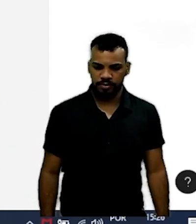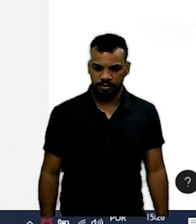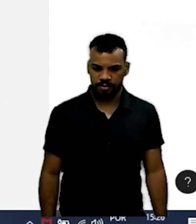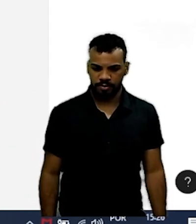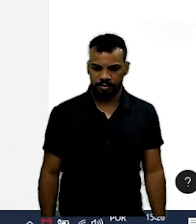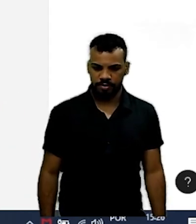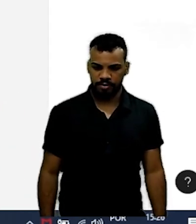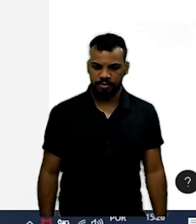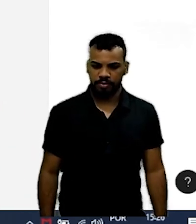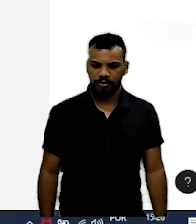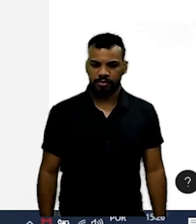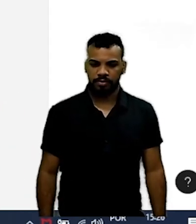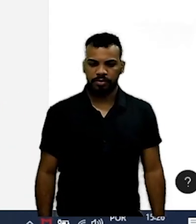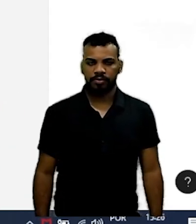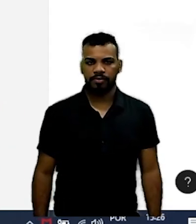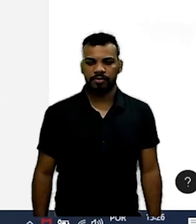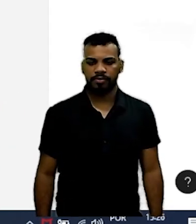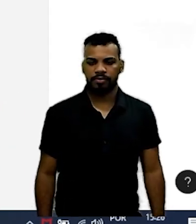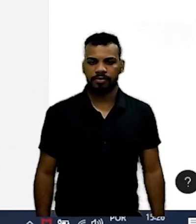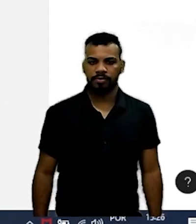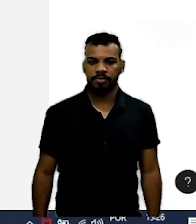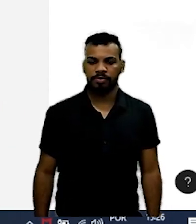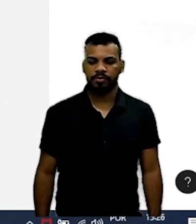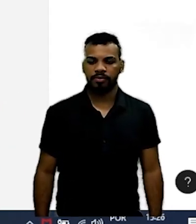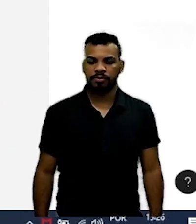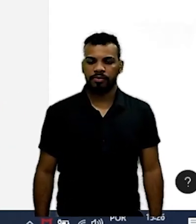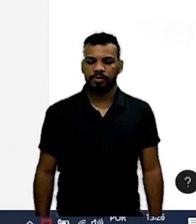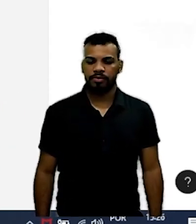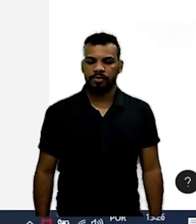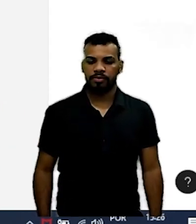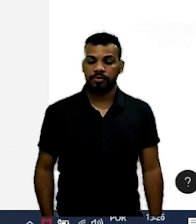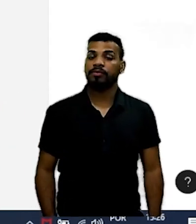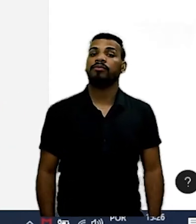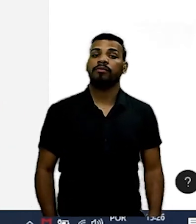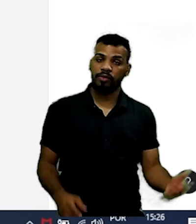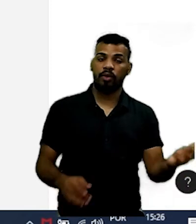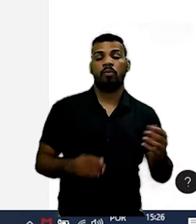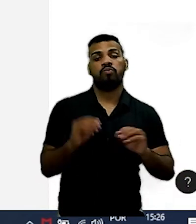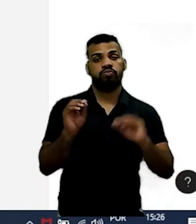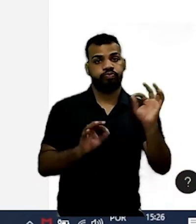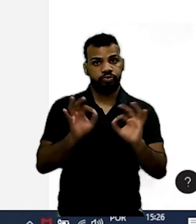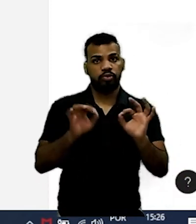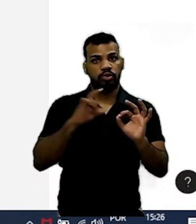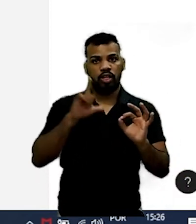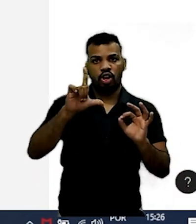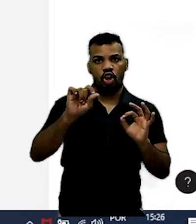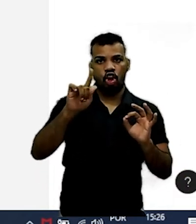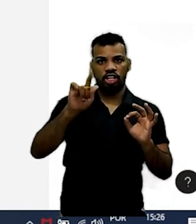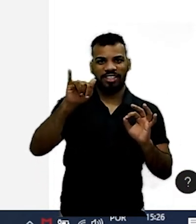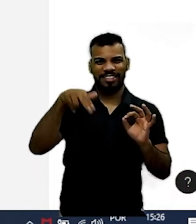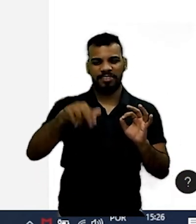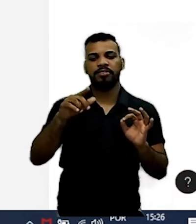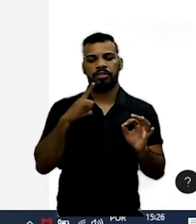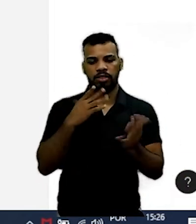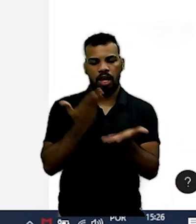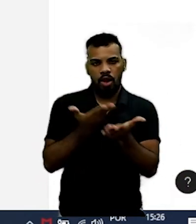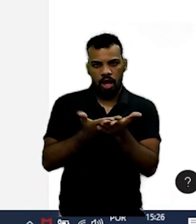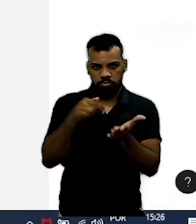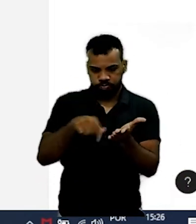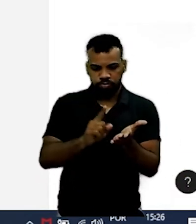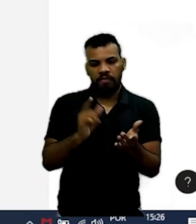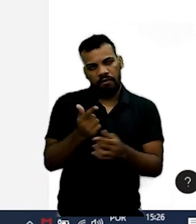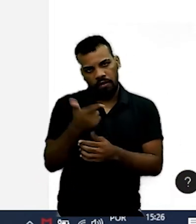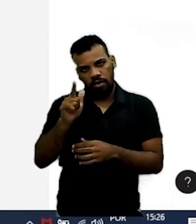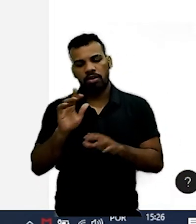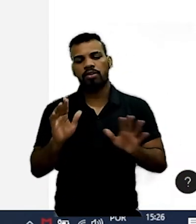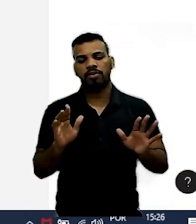Ferramenta de texto. Aqui seriam alguns componentes e plugins, a gente não vai ver agora nessa aula. A ferramenta